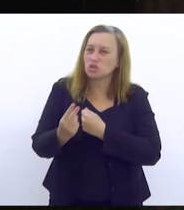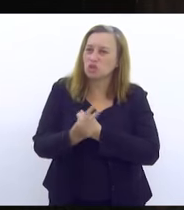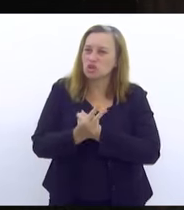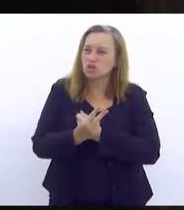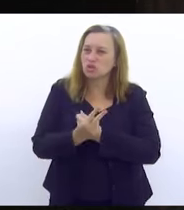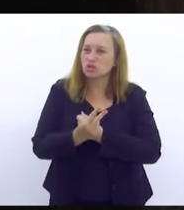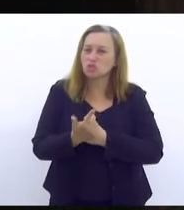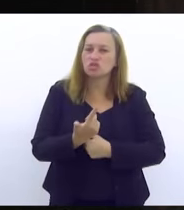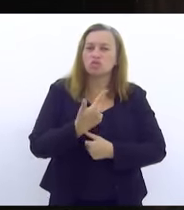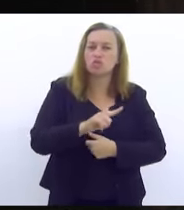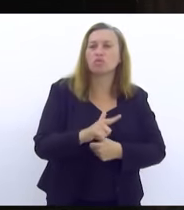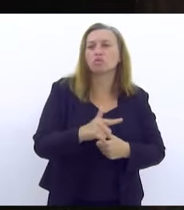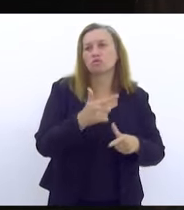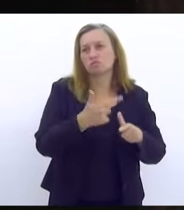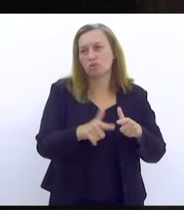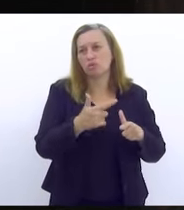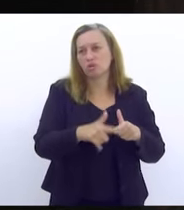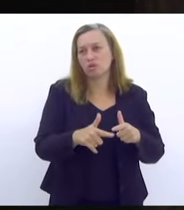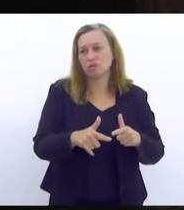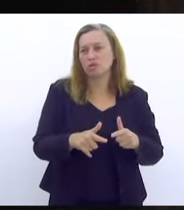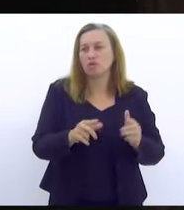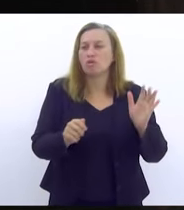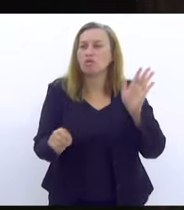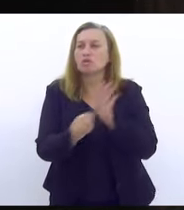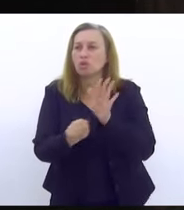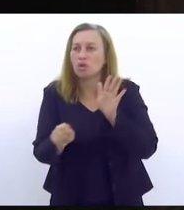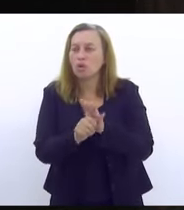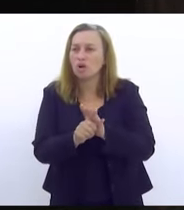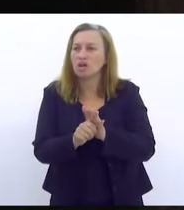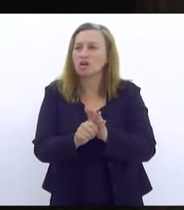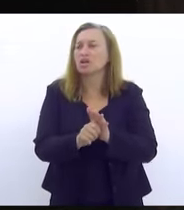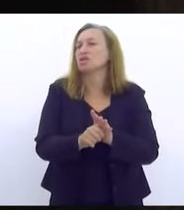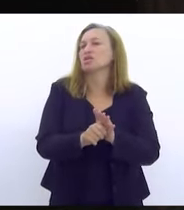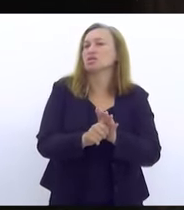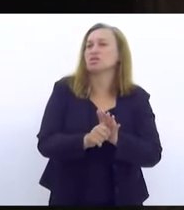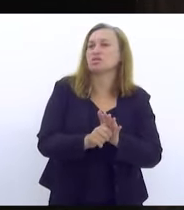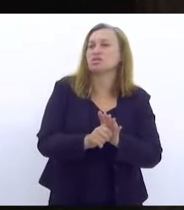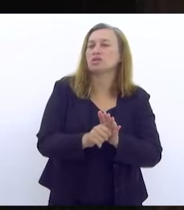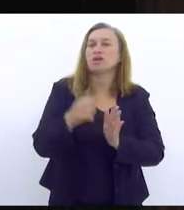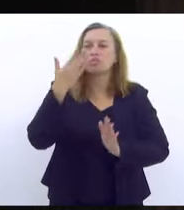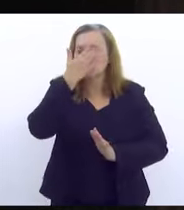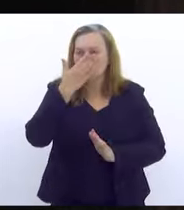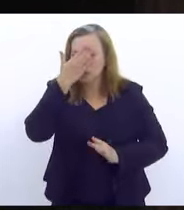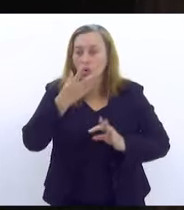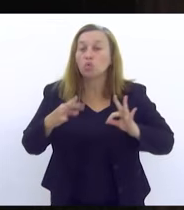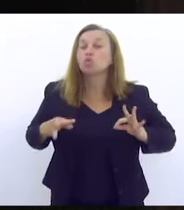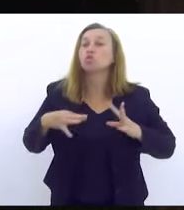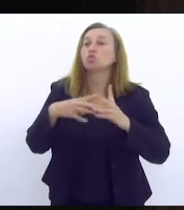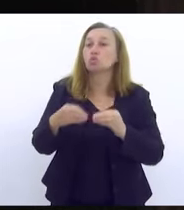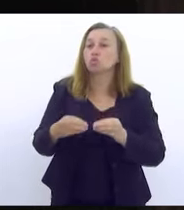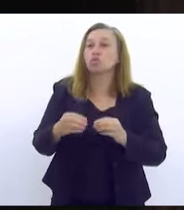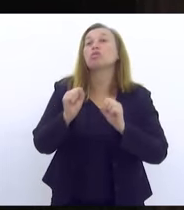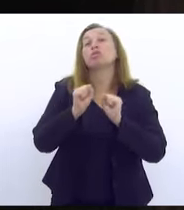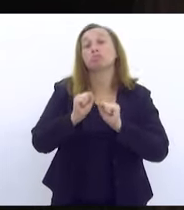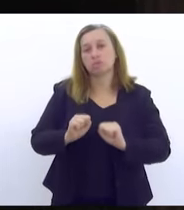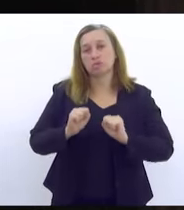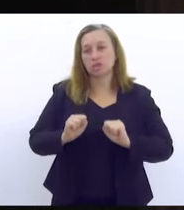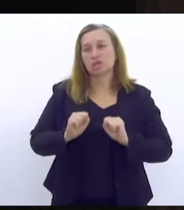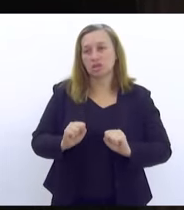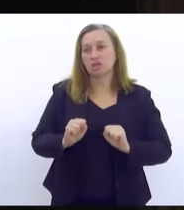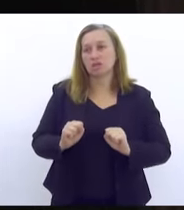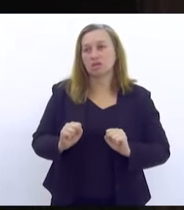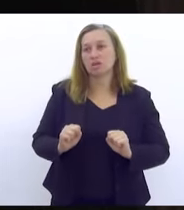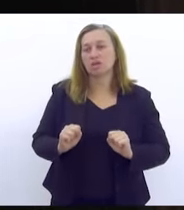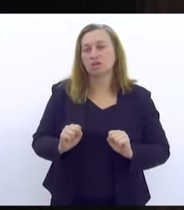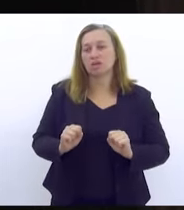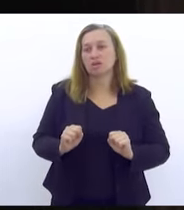outras situações, né? Como o vício, as drogas, como a prostituição, tudo que poderia acarretar